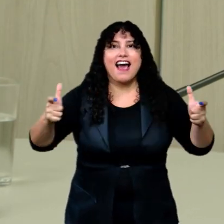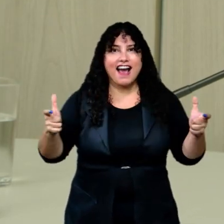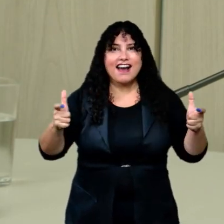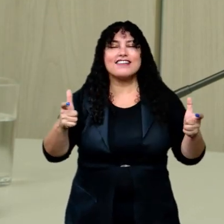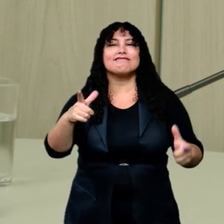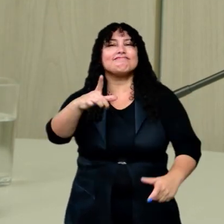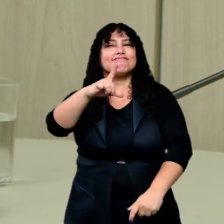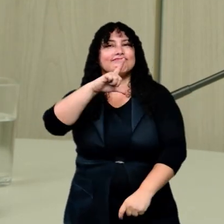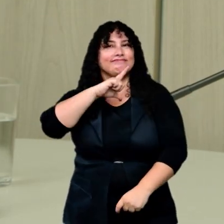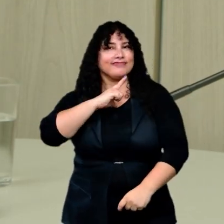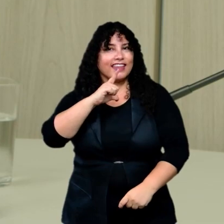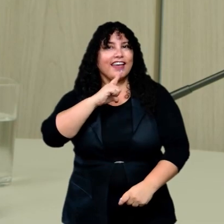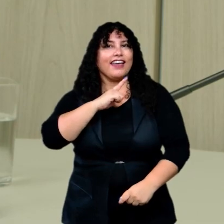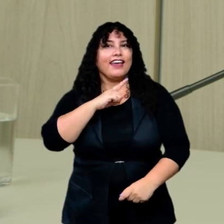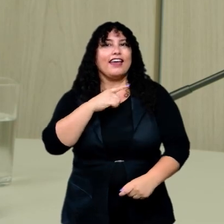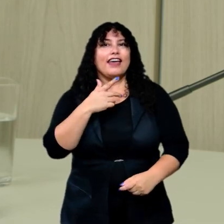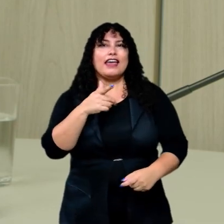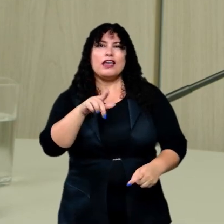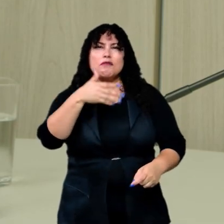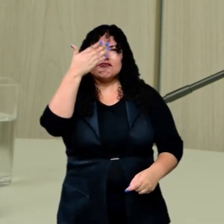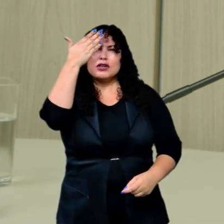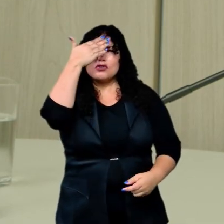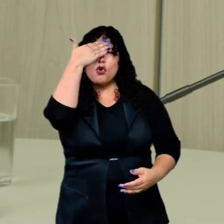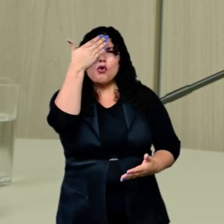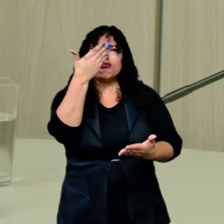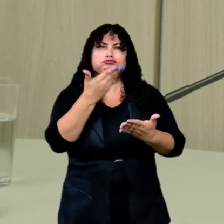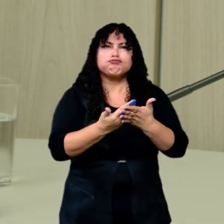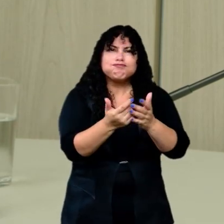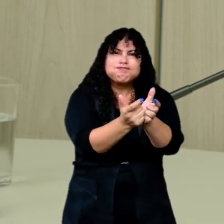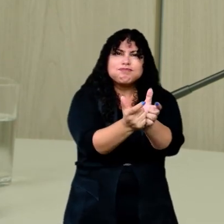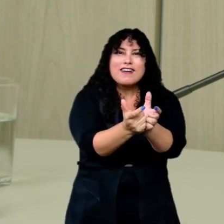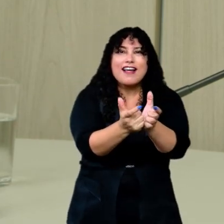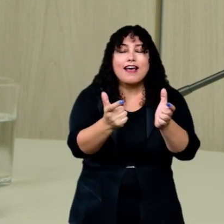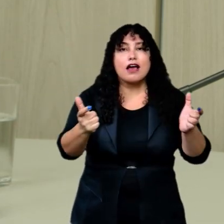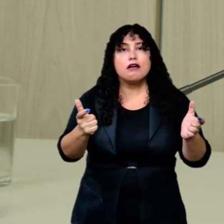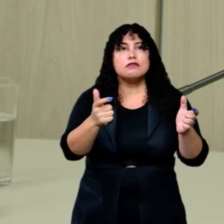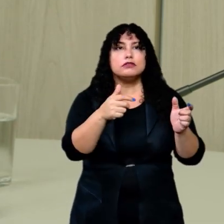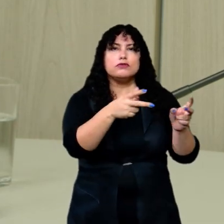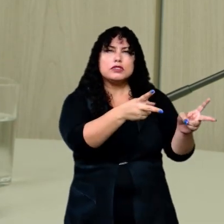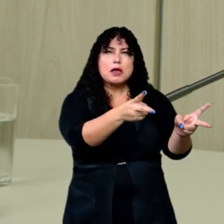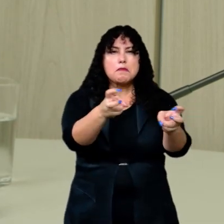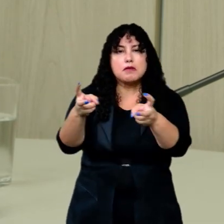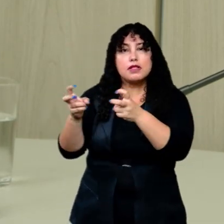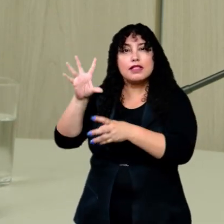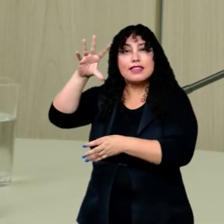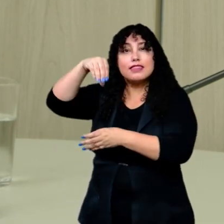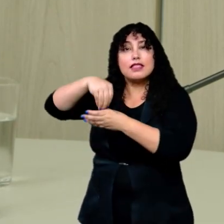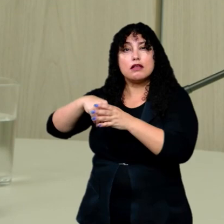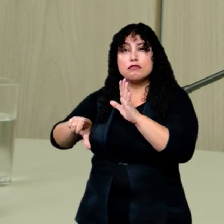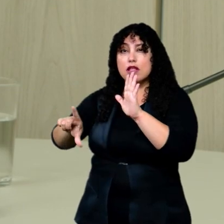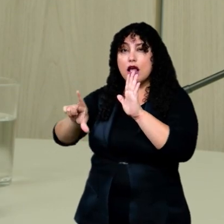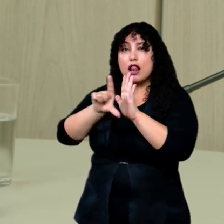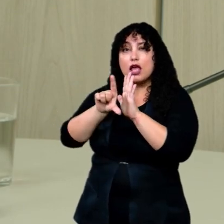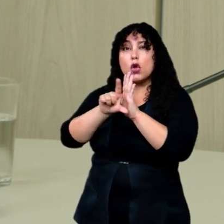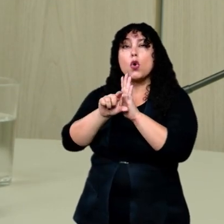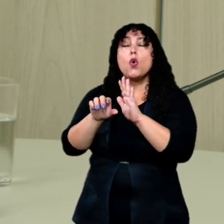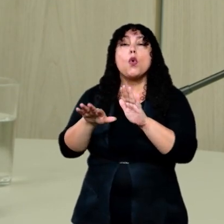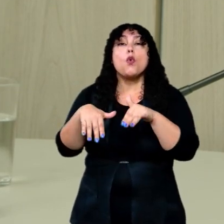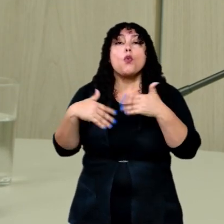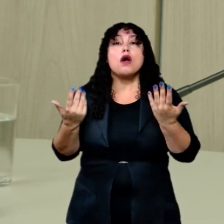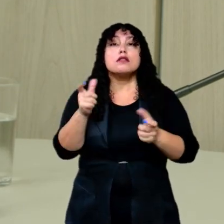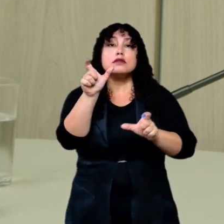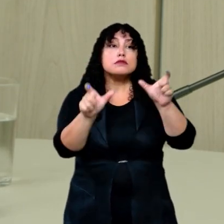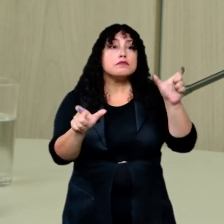tem uma permeabilidade muito grande, né? Se você prestar atenção, ele dentro do legislativo, né? Quantas pessoas